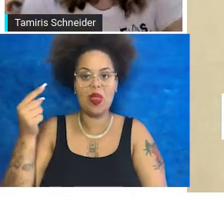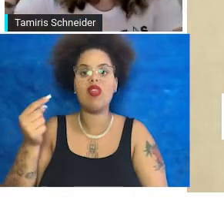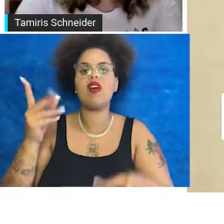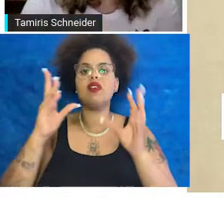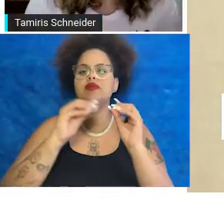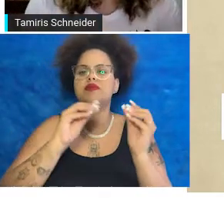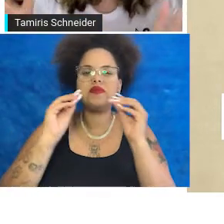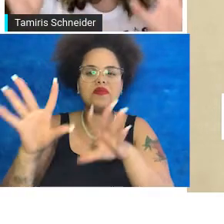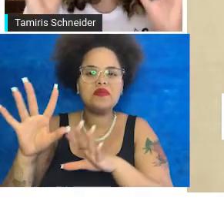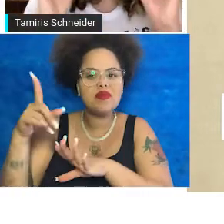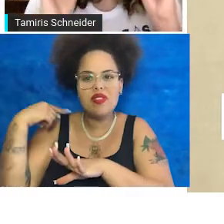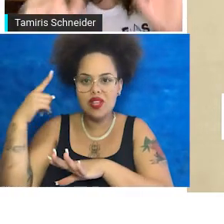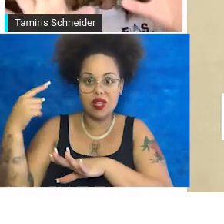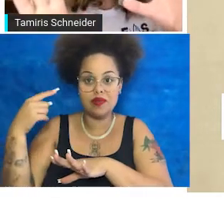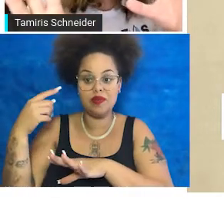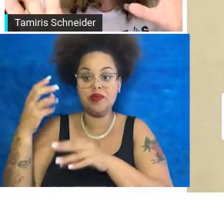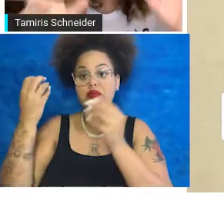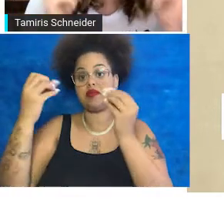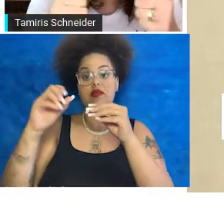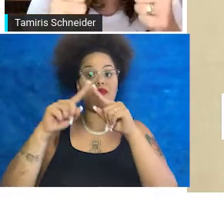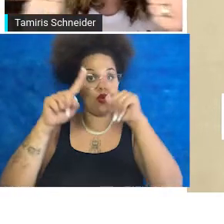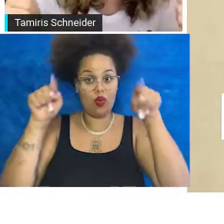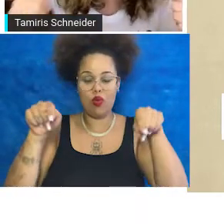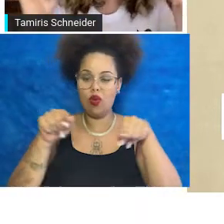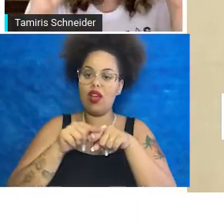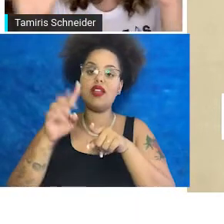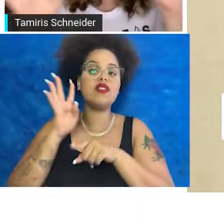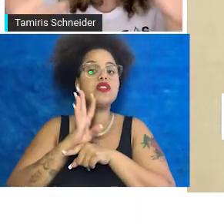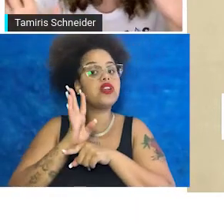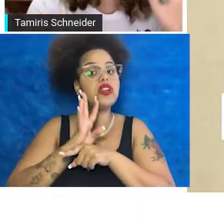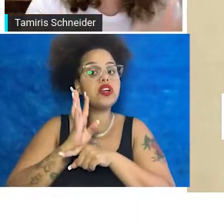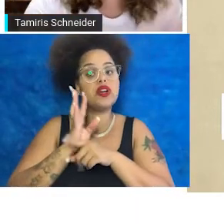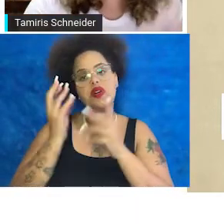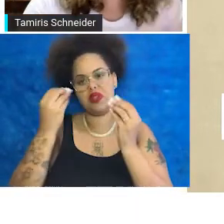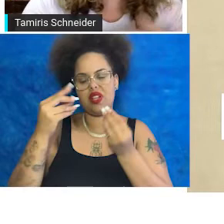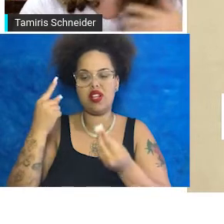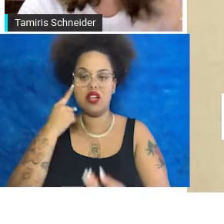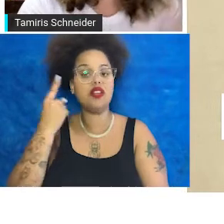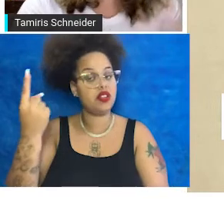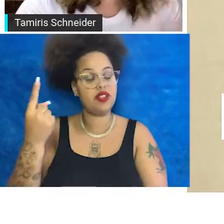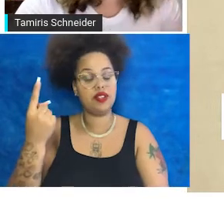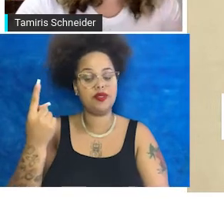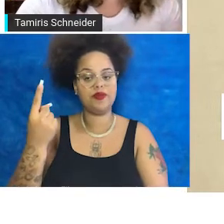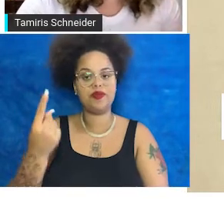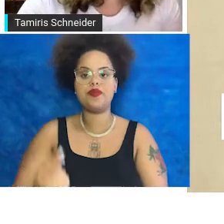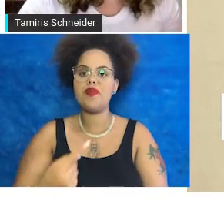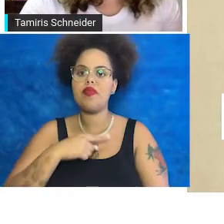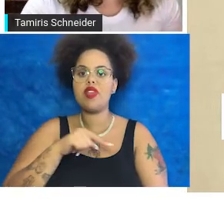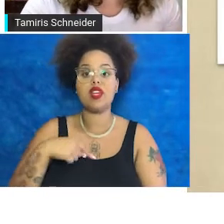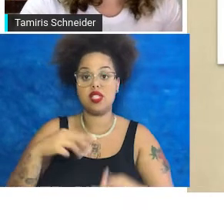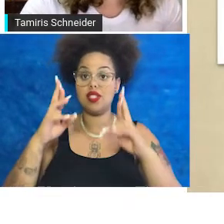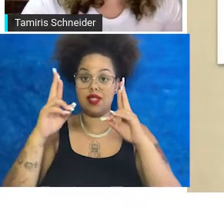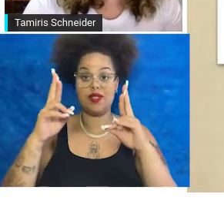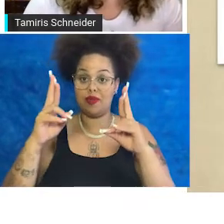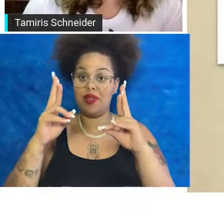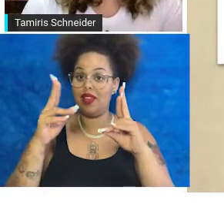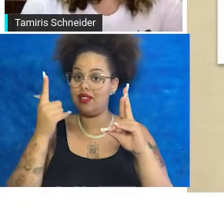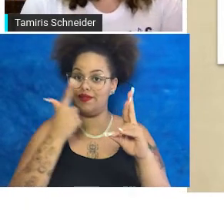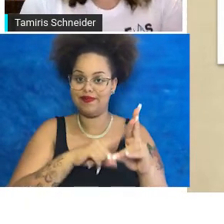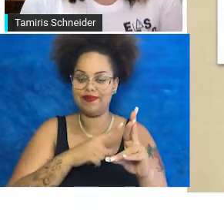essa loucura para colocar no quadro e ficar legal e dar essa ideia, né? E a gente espera que sempre funcione,